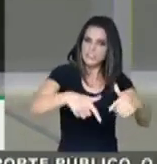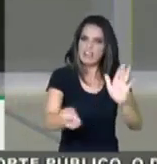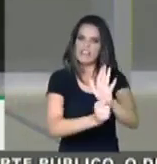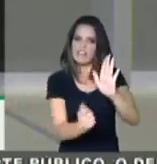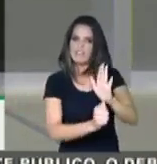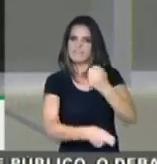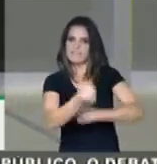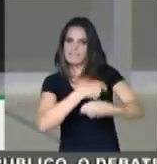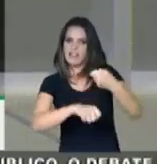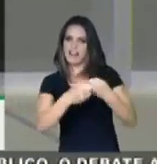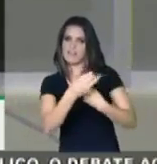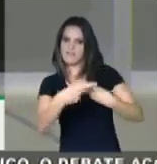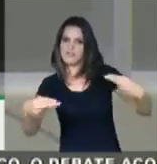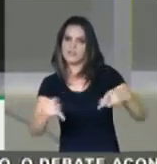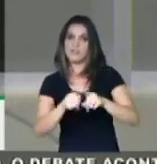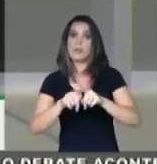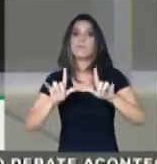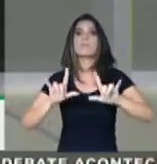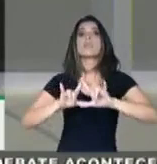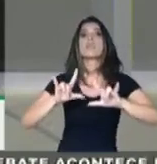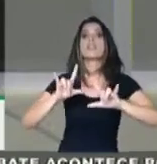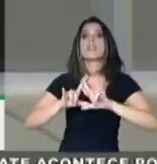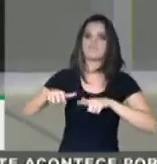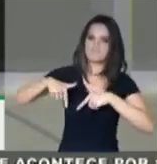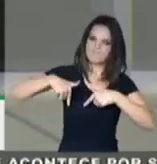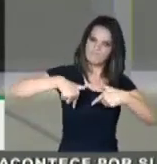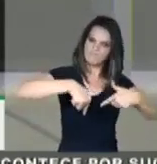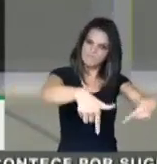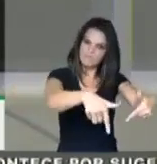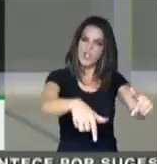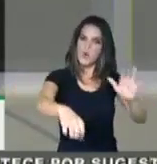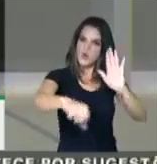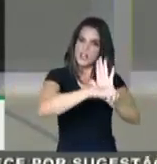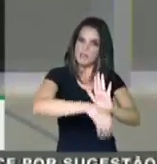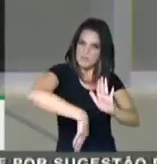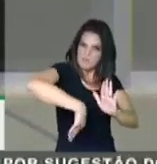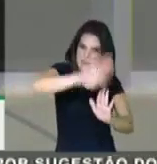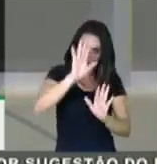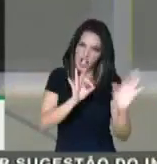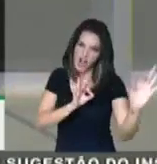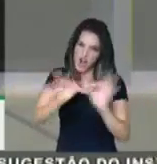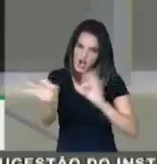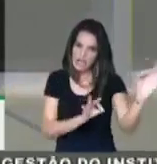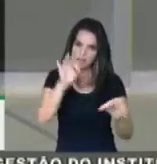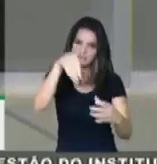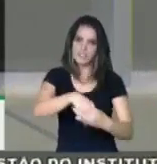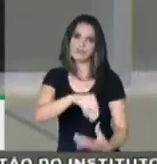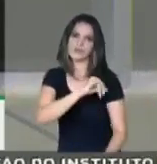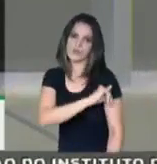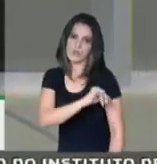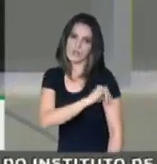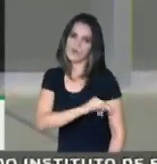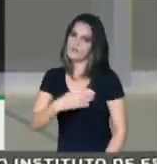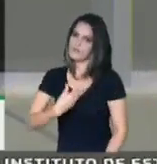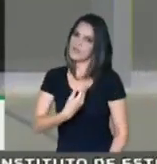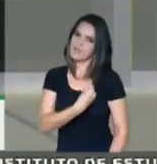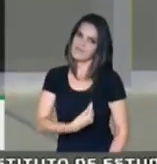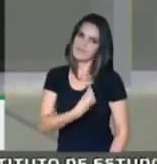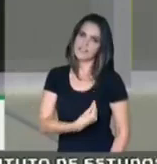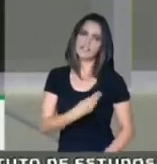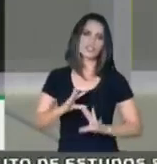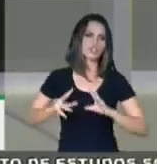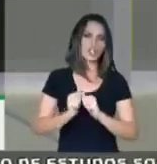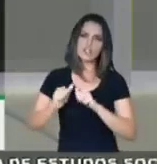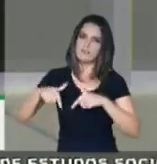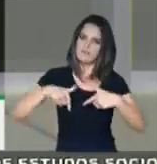De fazer uma CPI sobre as milícias e enfrentar o crime mais organizado que tem no Rio de Janeiro. Minha vida pública inteira foi enfrentando o crime. Não